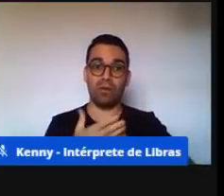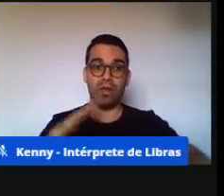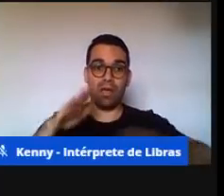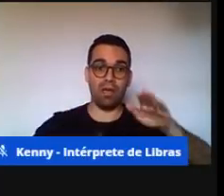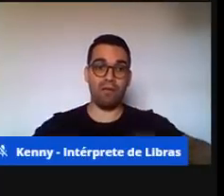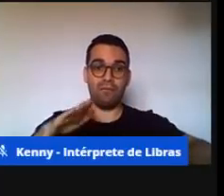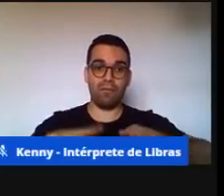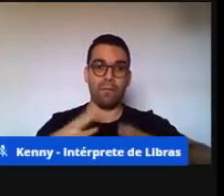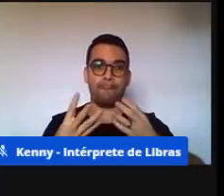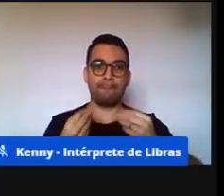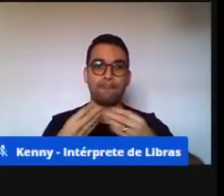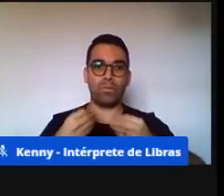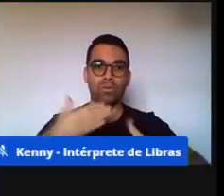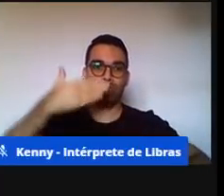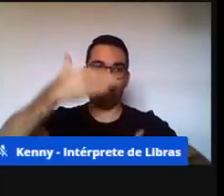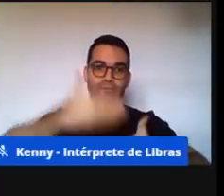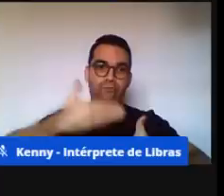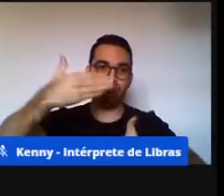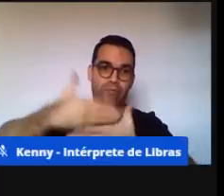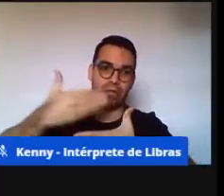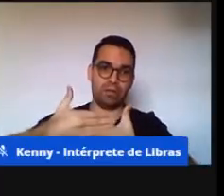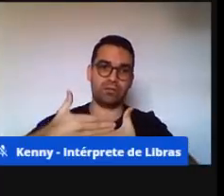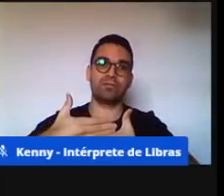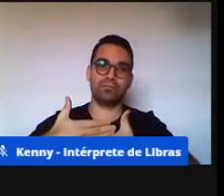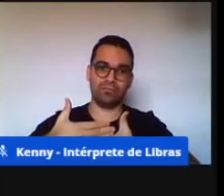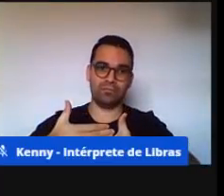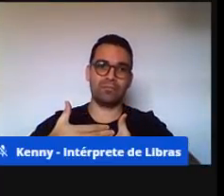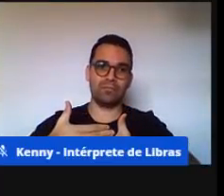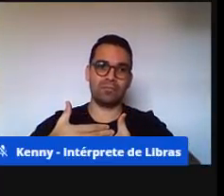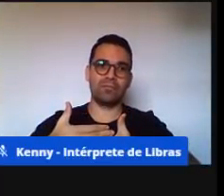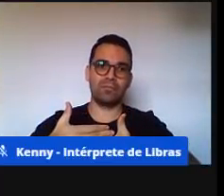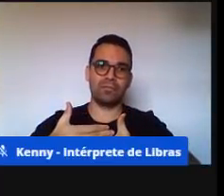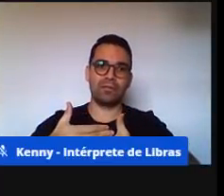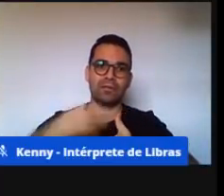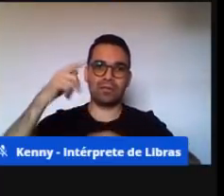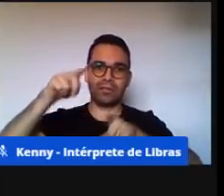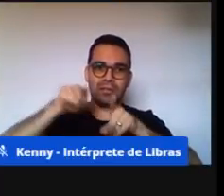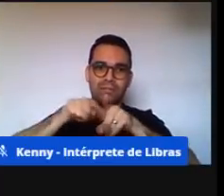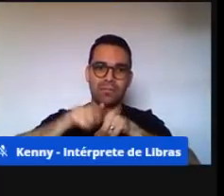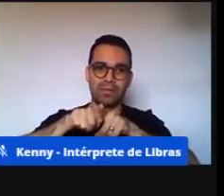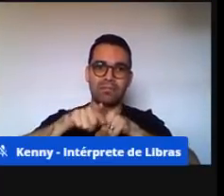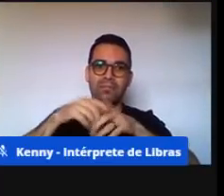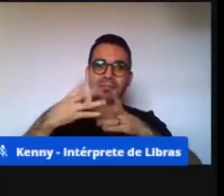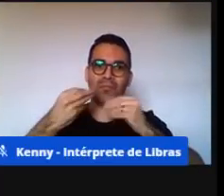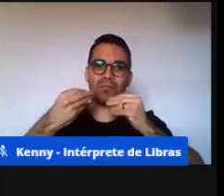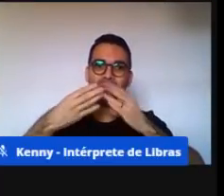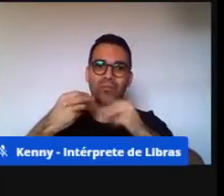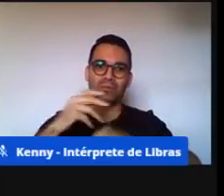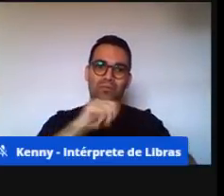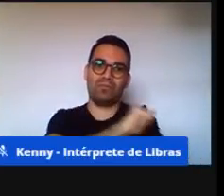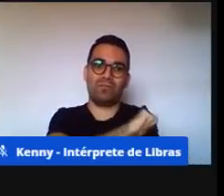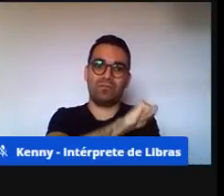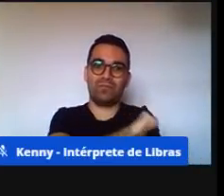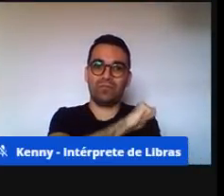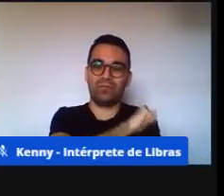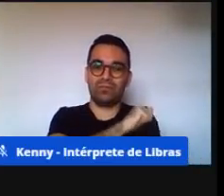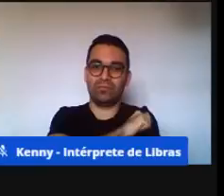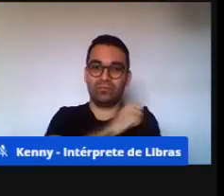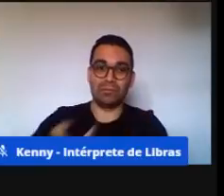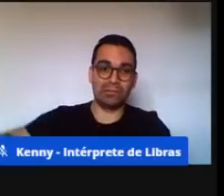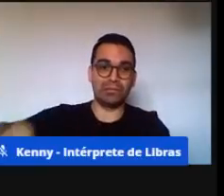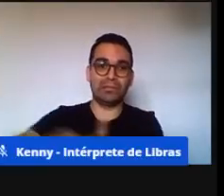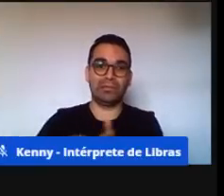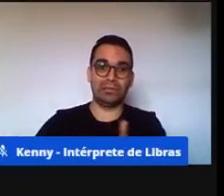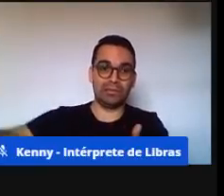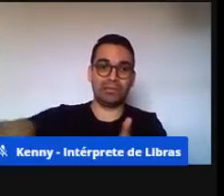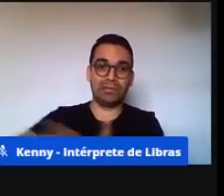chegando junto e vai gerar uma aglomeração ali em áreas de corredor, ou na porta de entrada da escola, o ideal é escalonar os